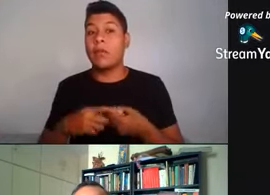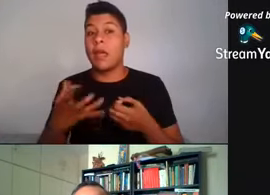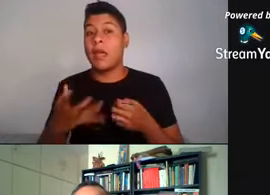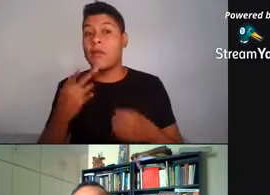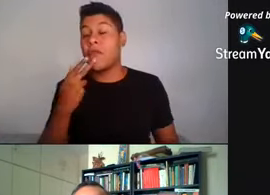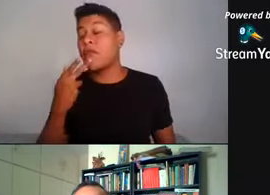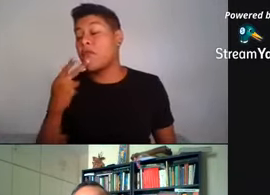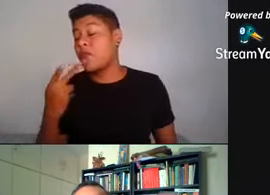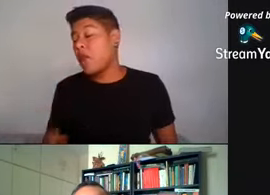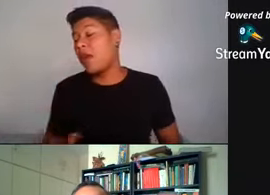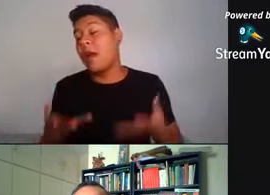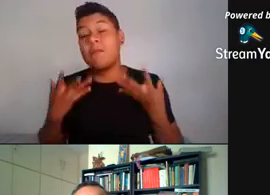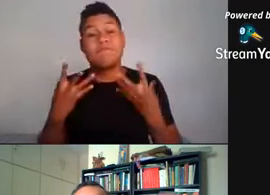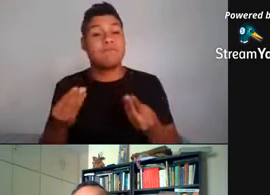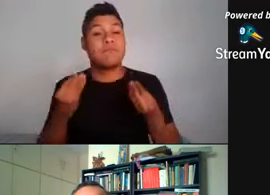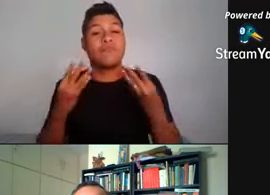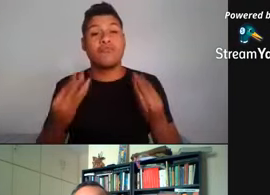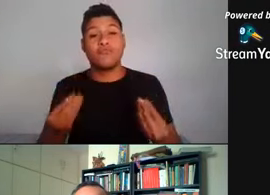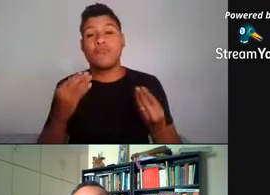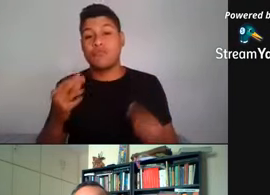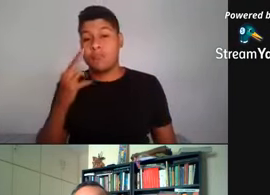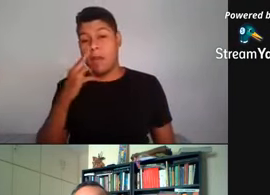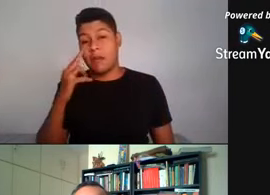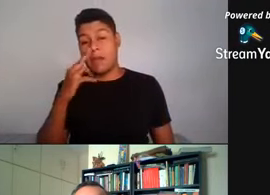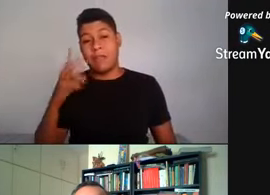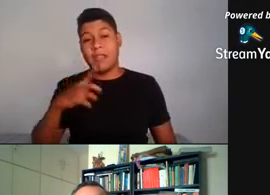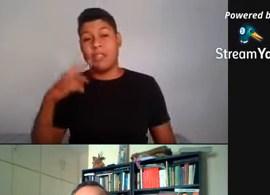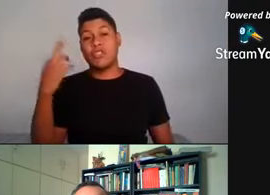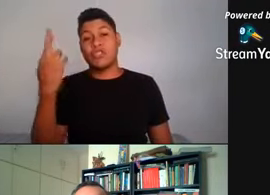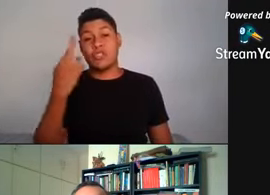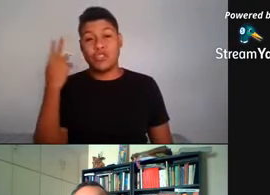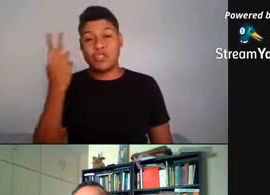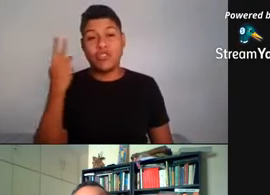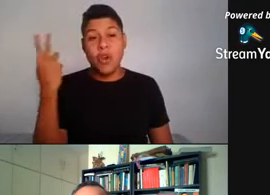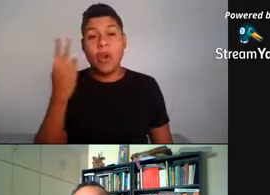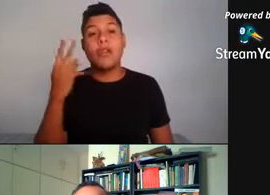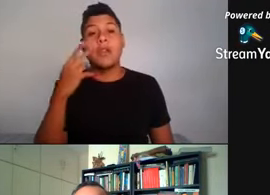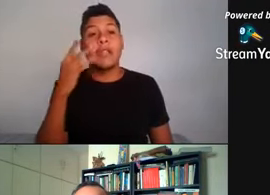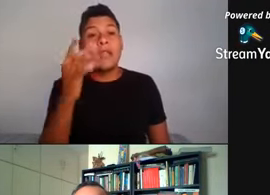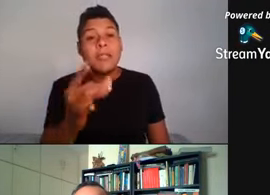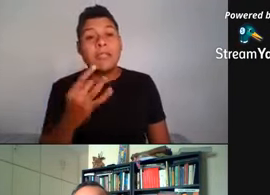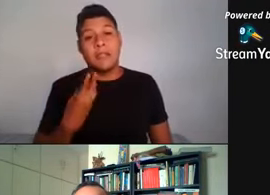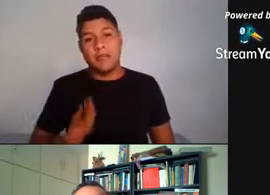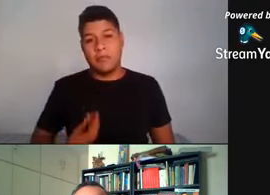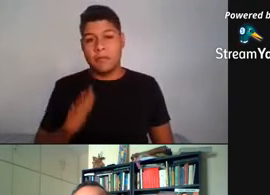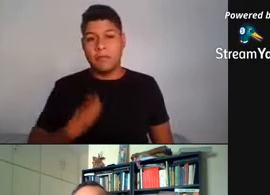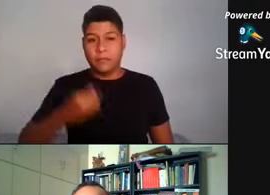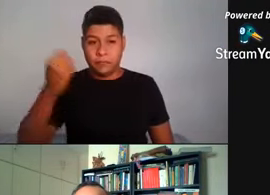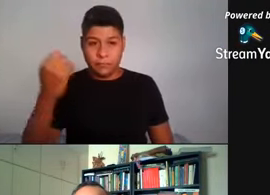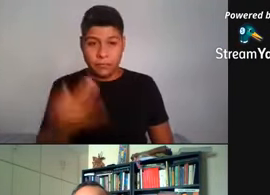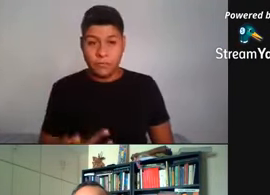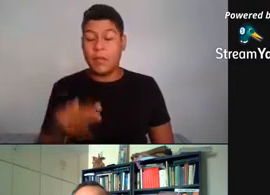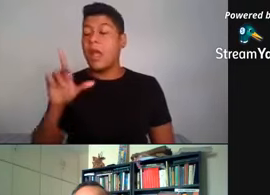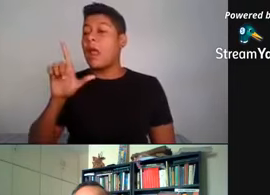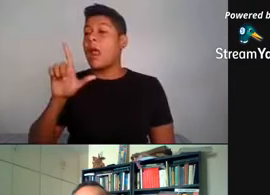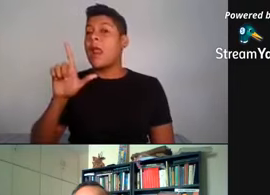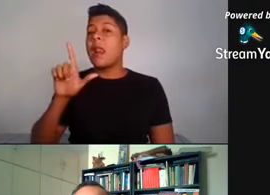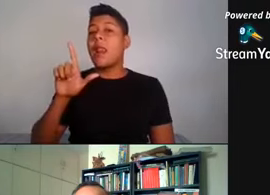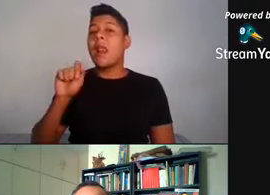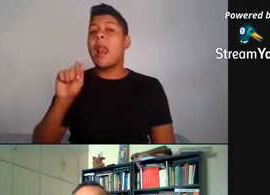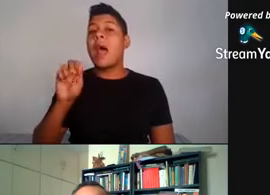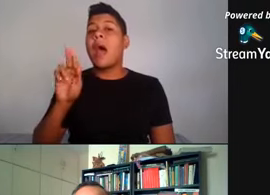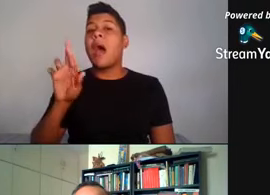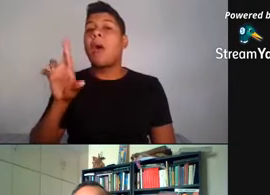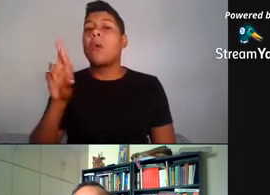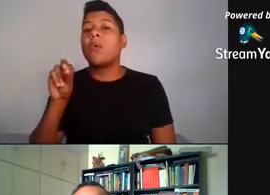sobre... a Marinalva tem histórias interessantes com ela que nós vamos contar aqui. Doutor Lauro, mesma